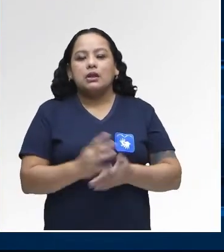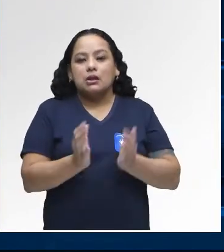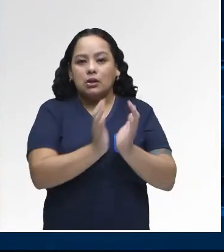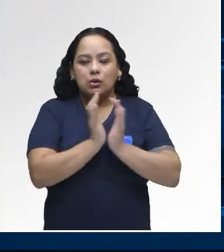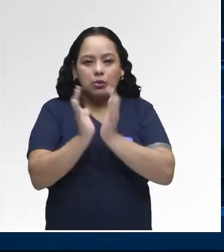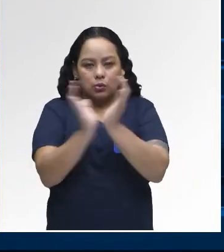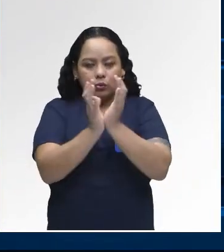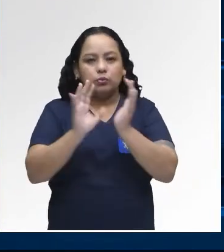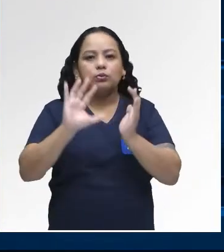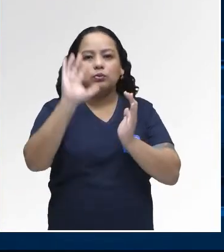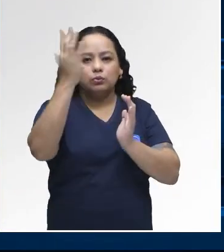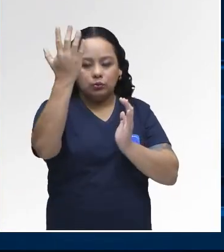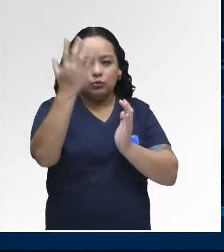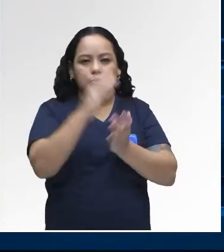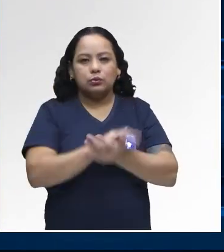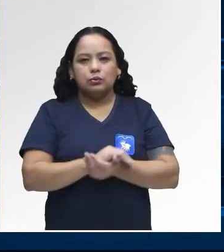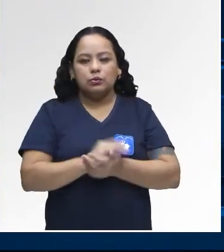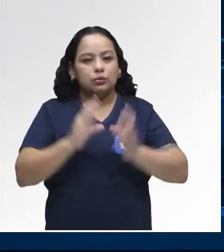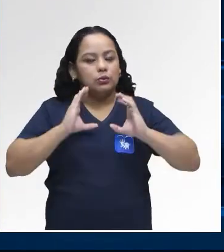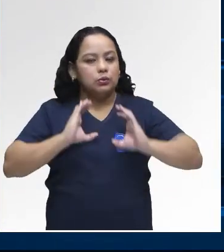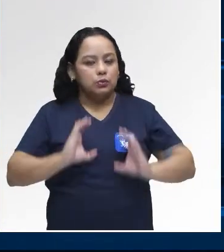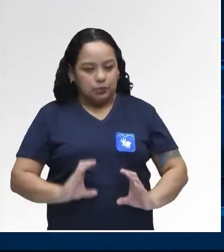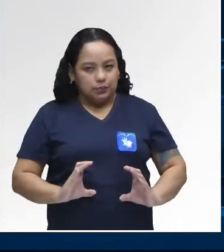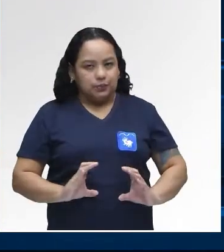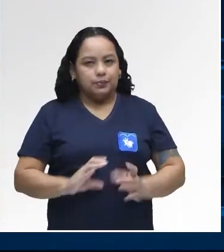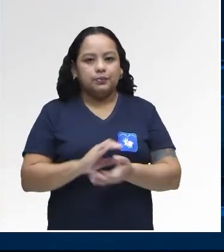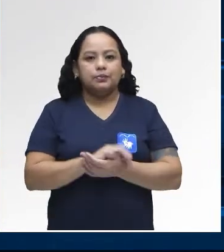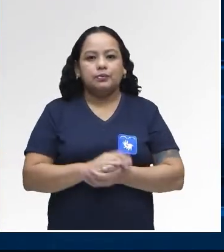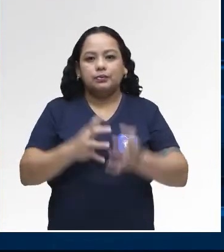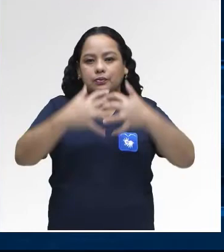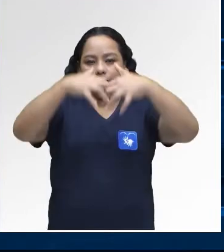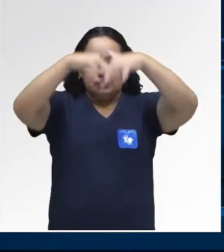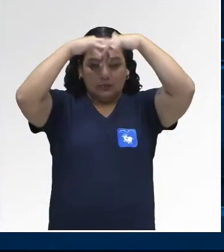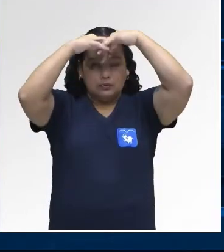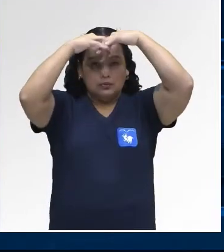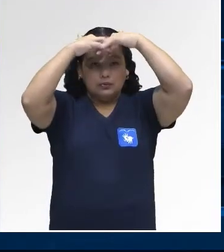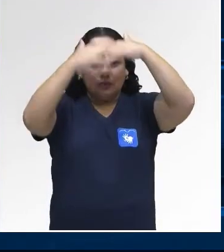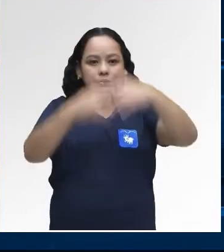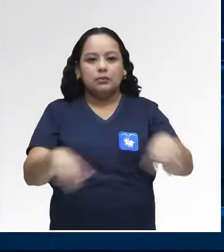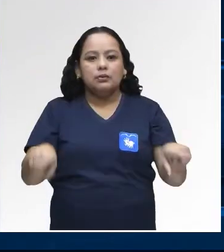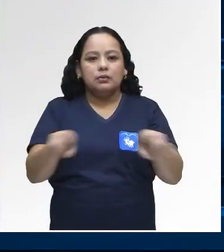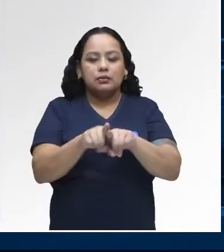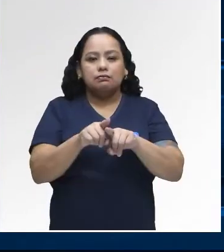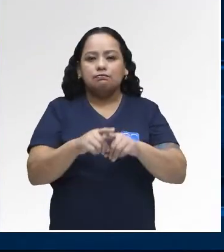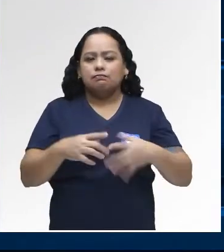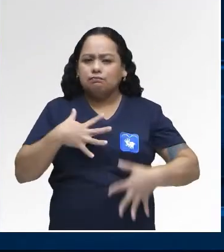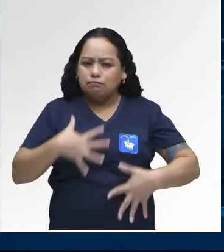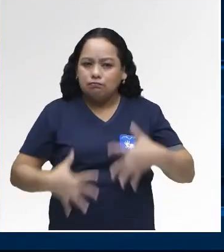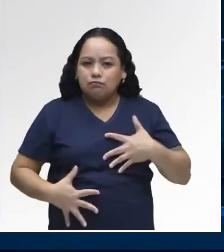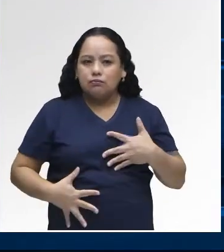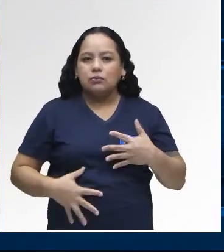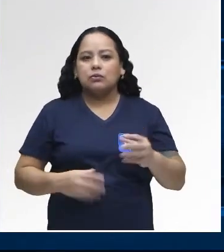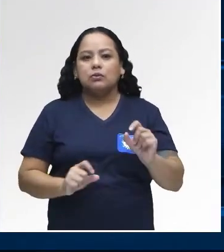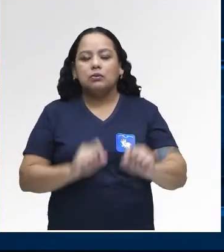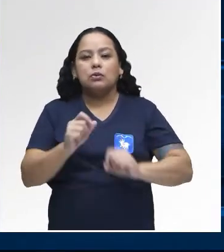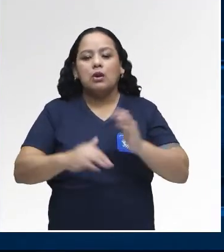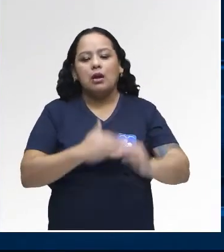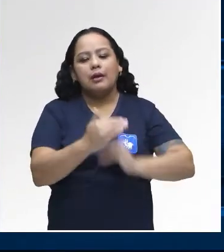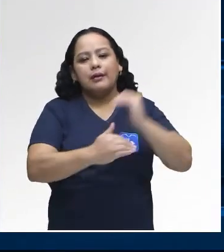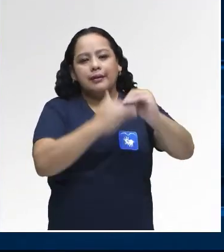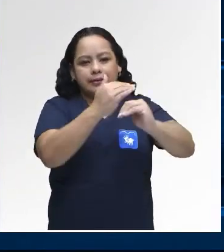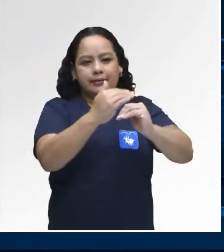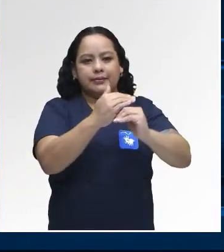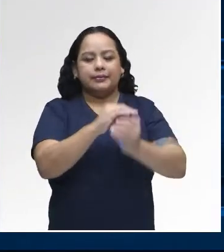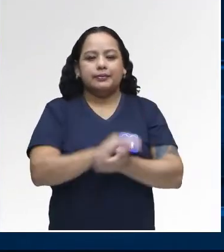de fenômenos comportamentais, cognitivos e fisiológicos que se